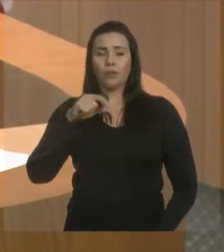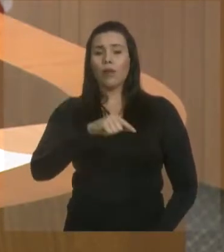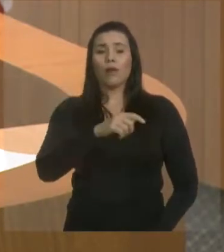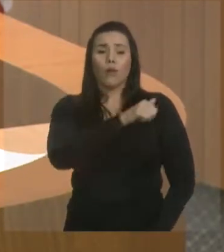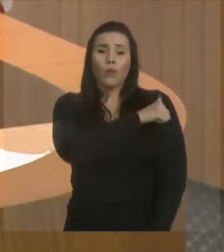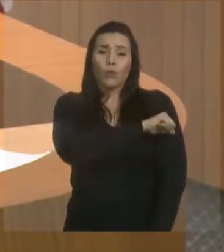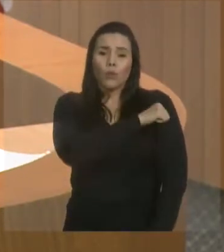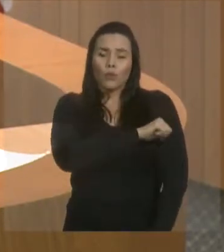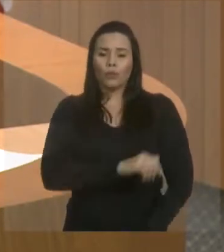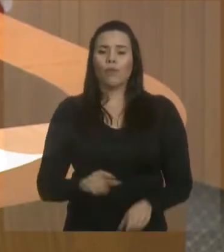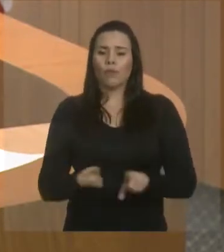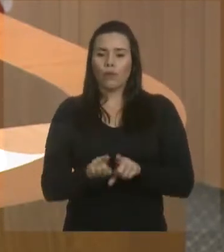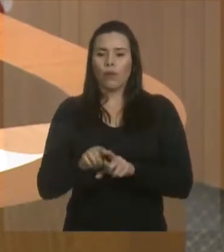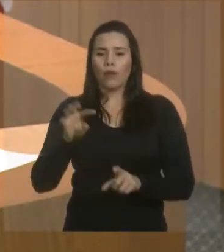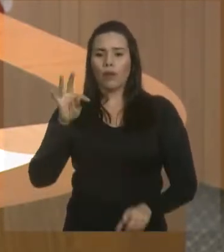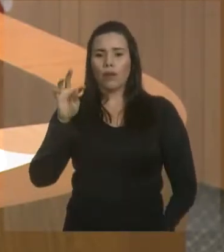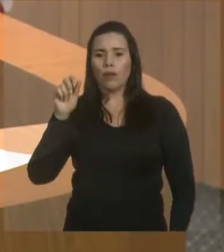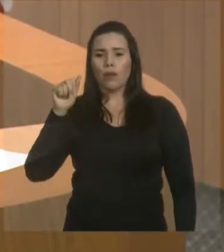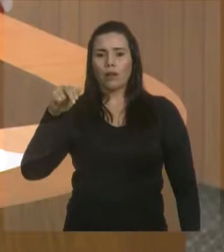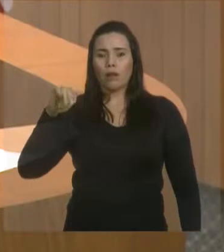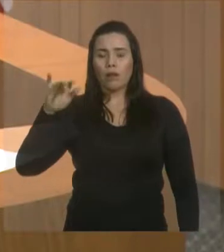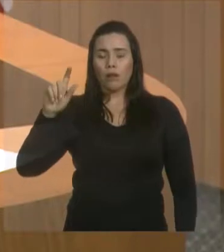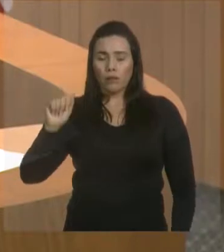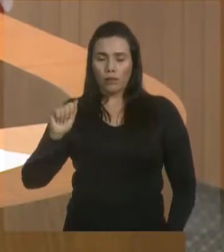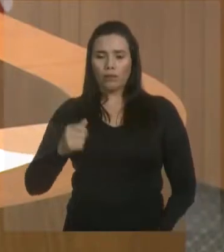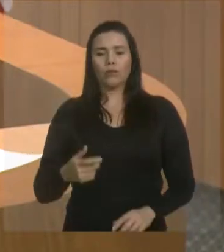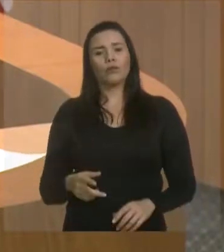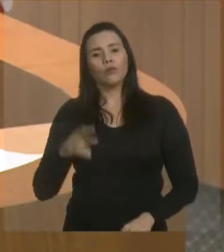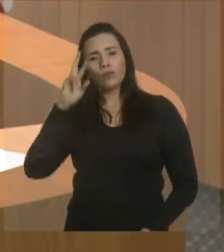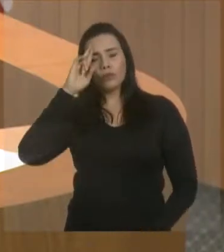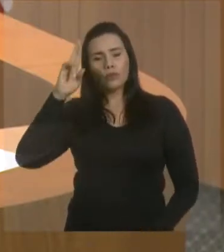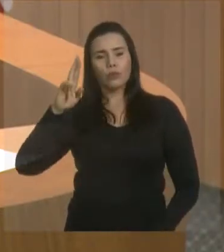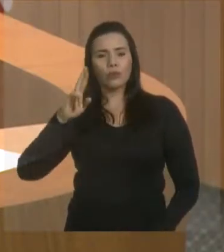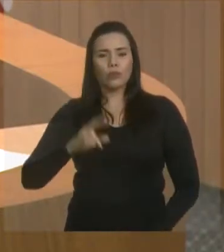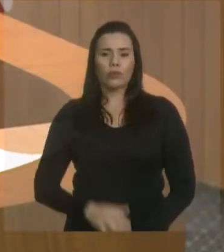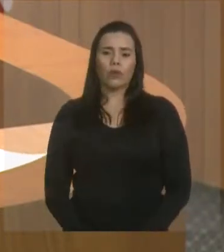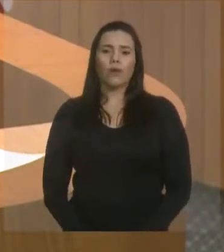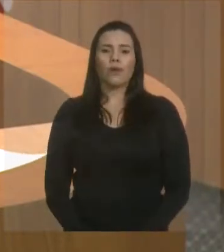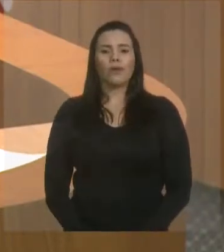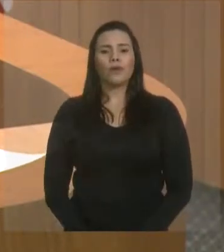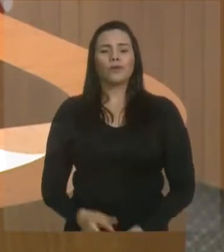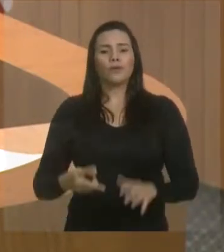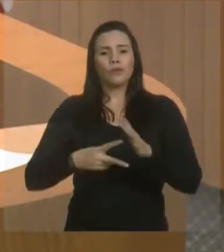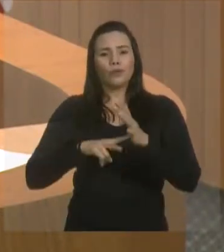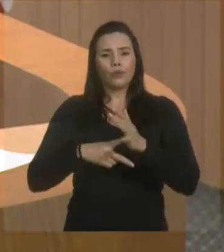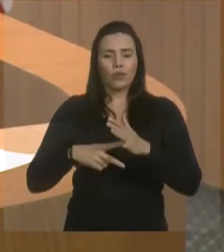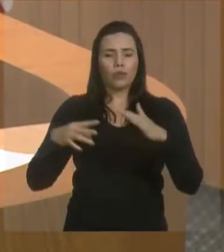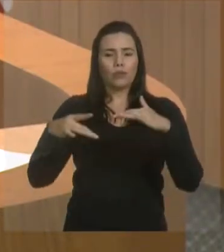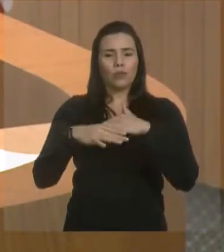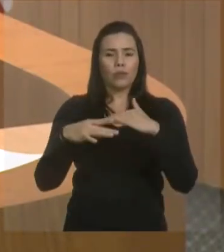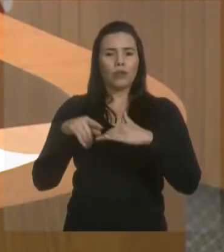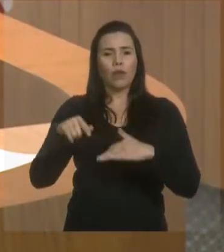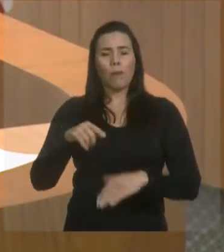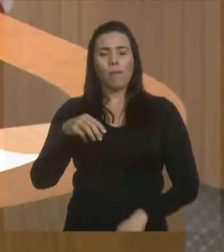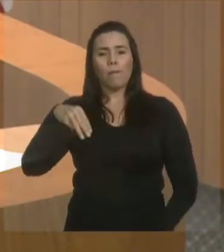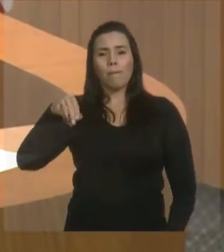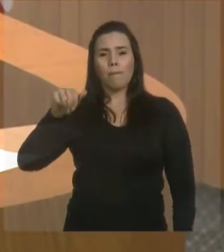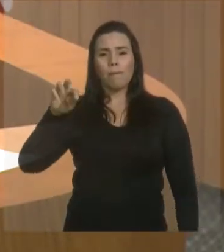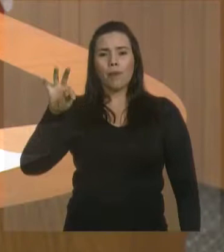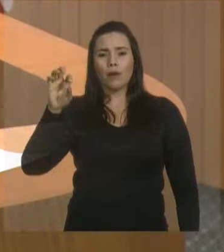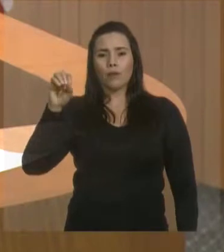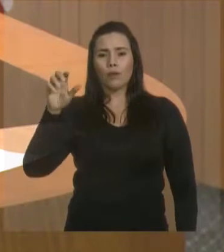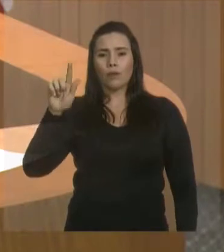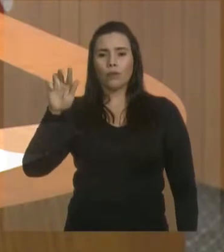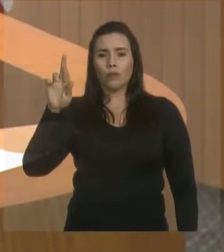senhora Tânia Mota, diretora executiva dos Sindicatos Urbanitários do Mato Grosso, o presidente do Sindicato do Piauí, o